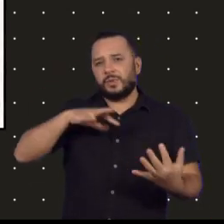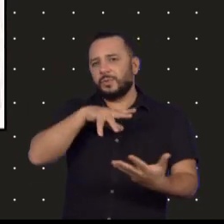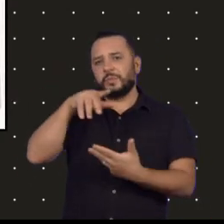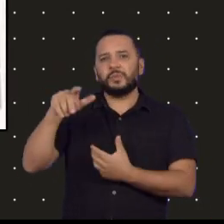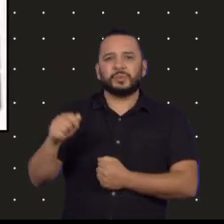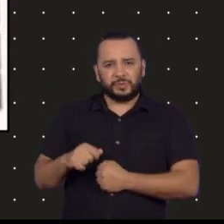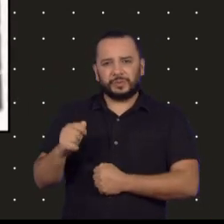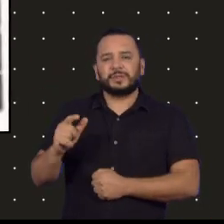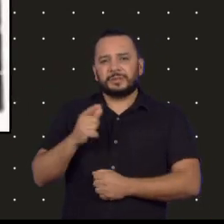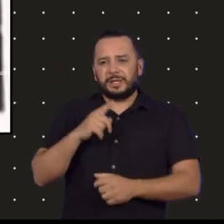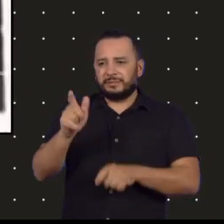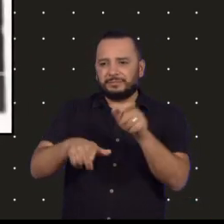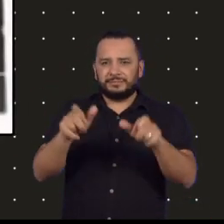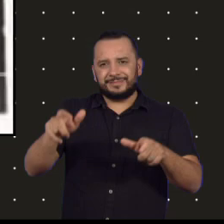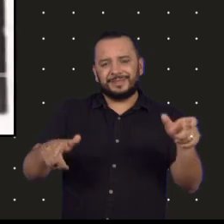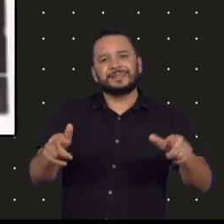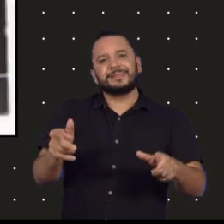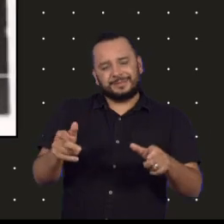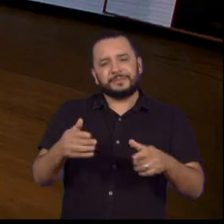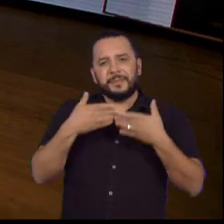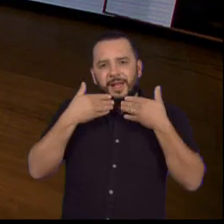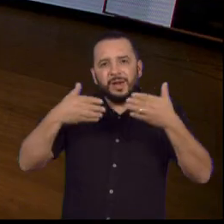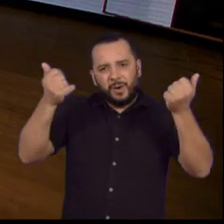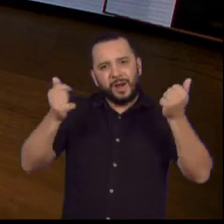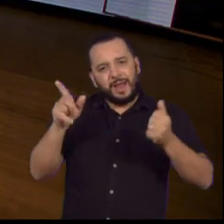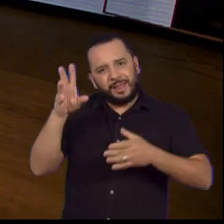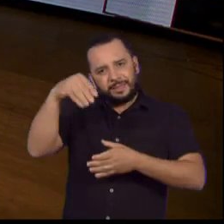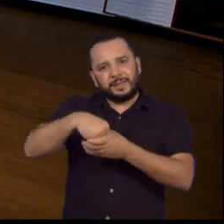discutir. E ela tem uma capacidade